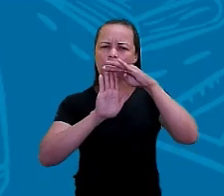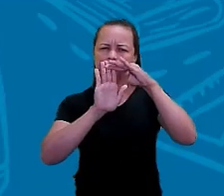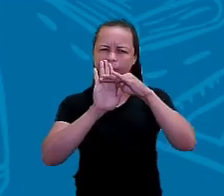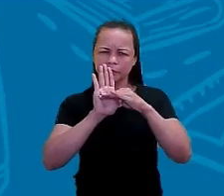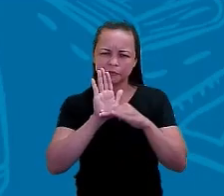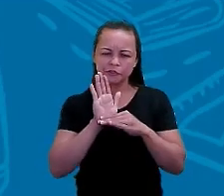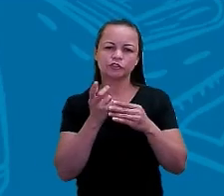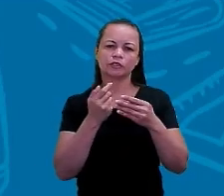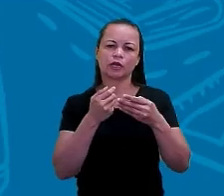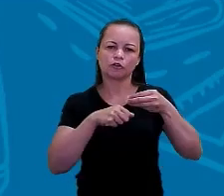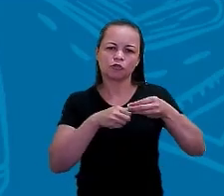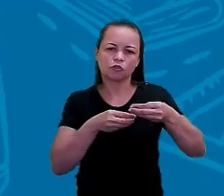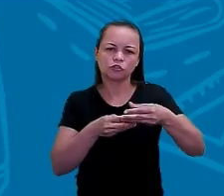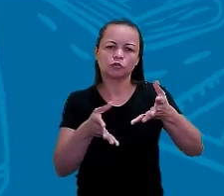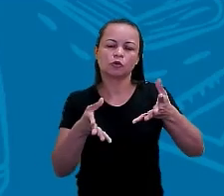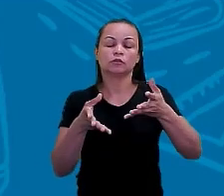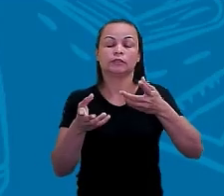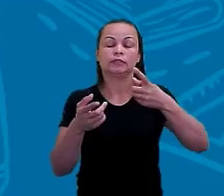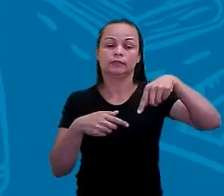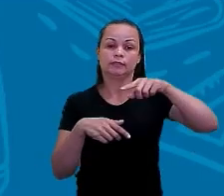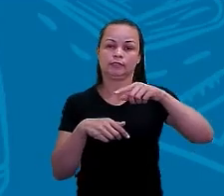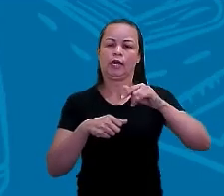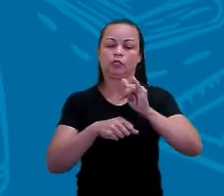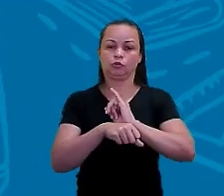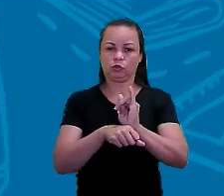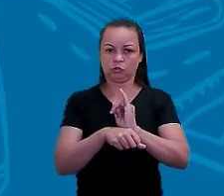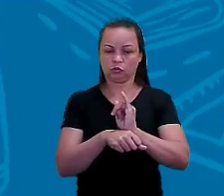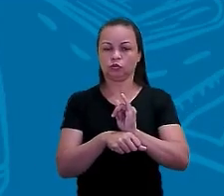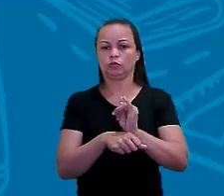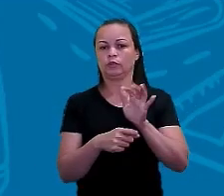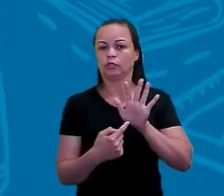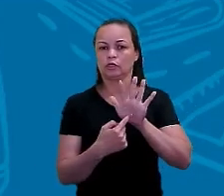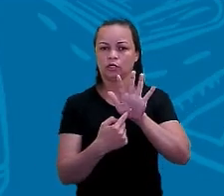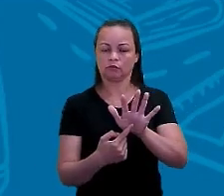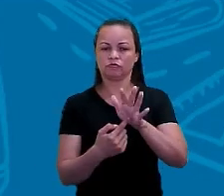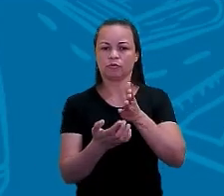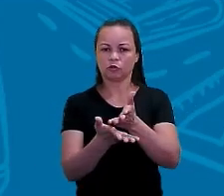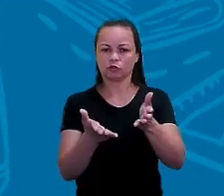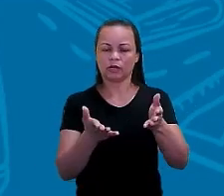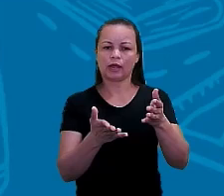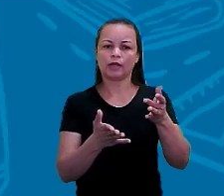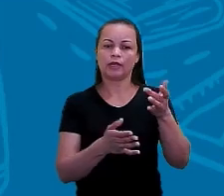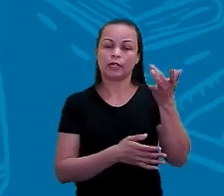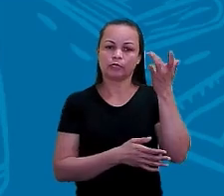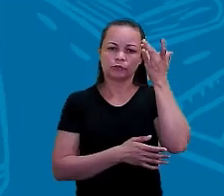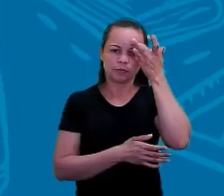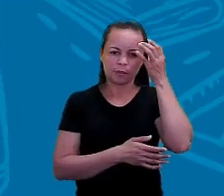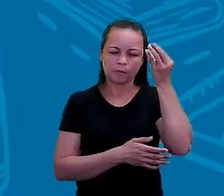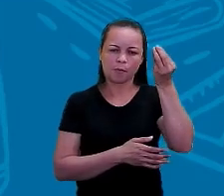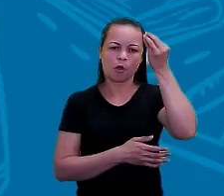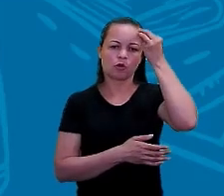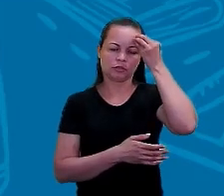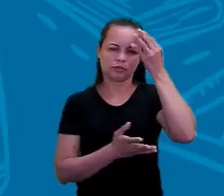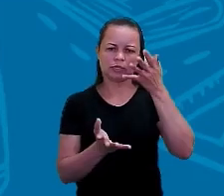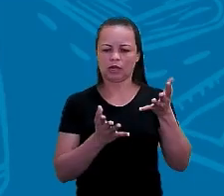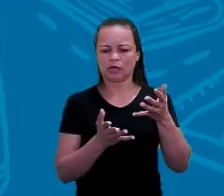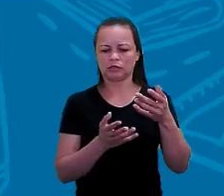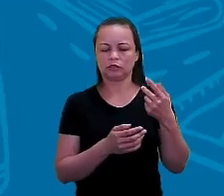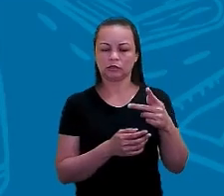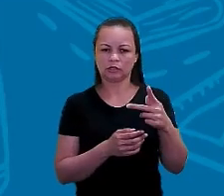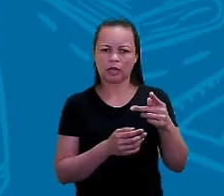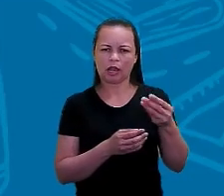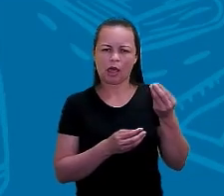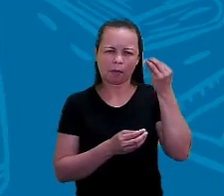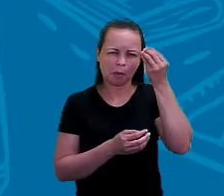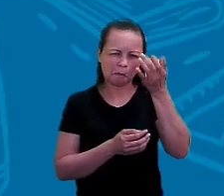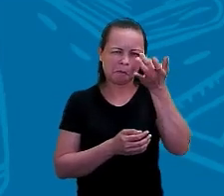dar uma lidazinha, vai lhe ajudar muito a você memorizar esses verbos. Não para decorar, tá? Não é para ficar lá. To be, went, gone. To go,